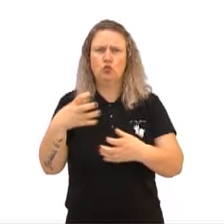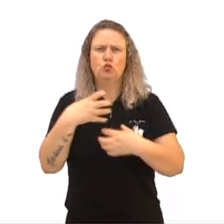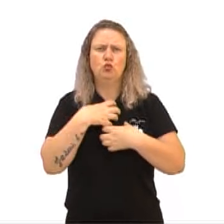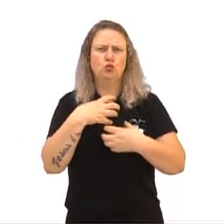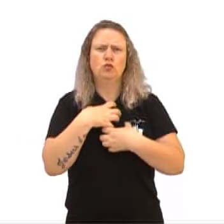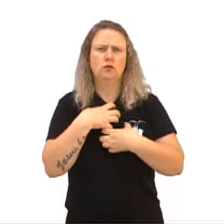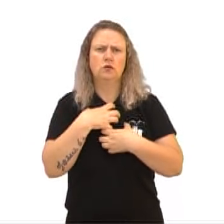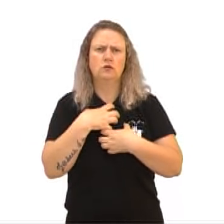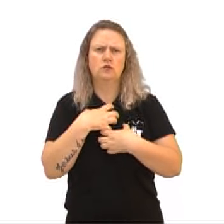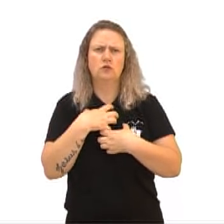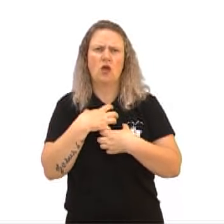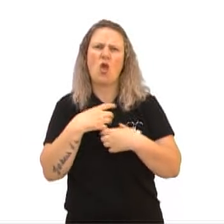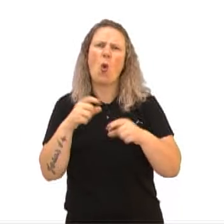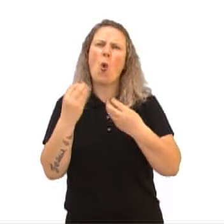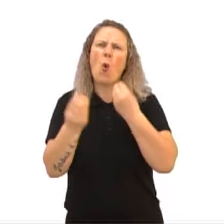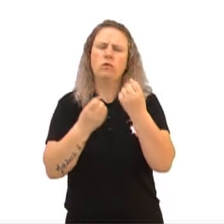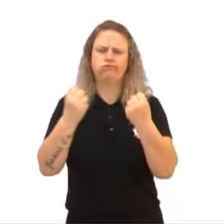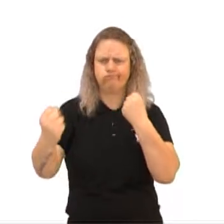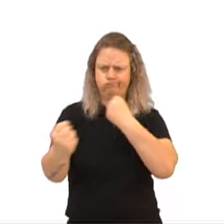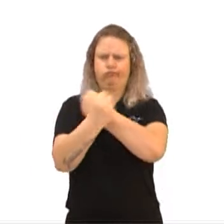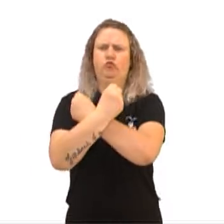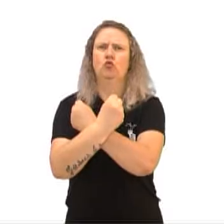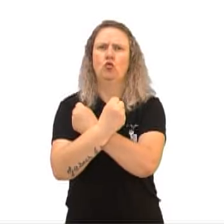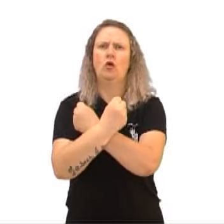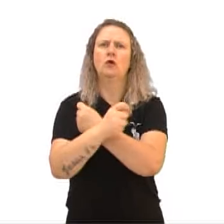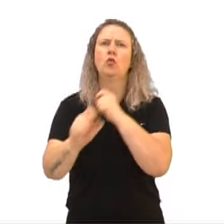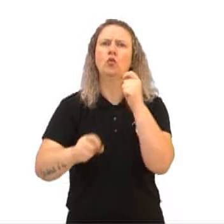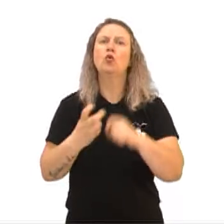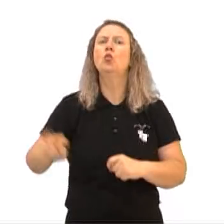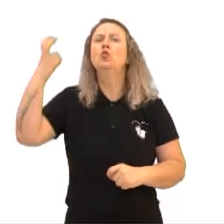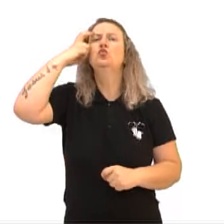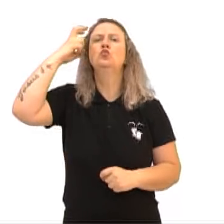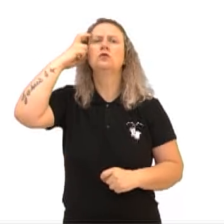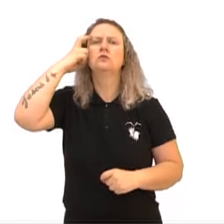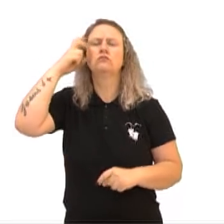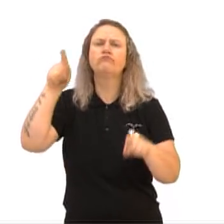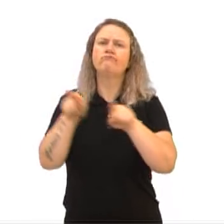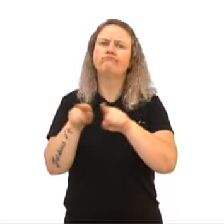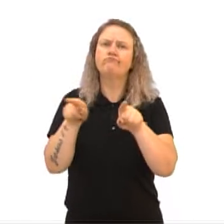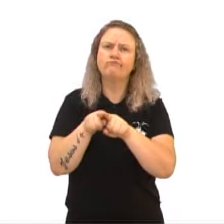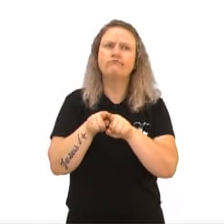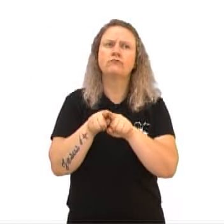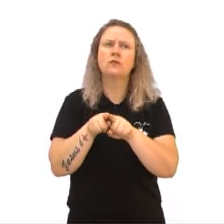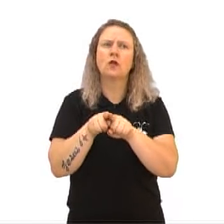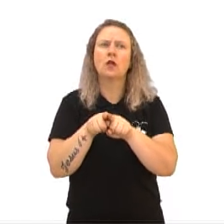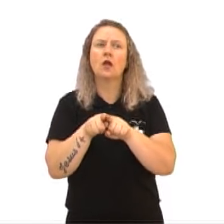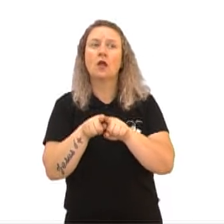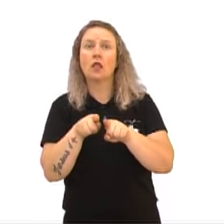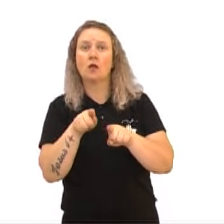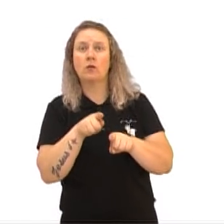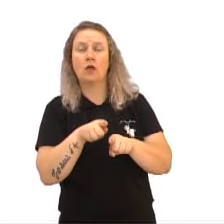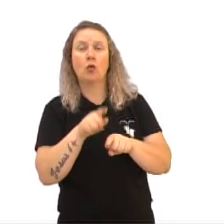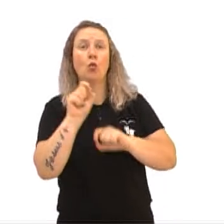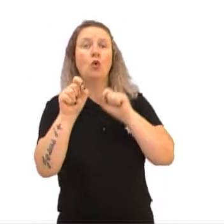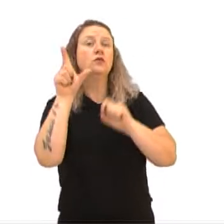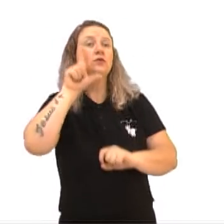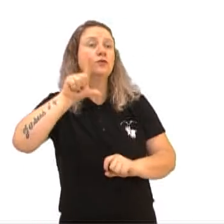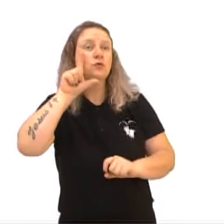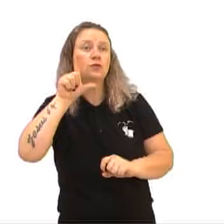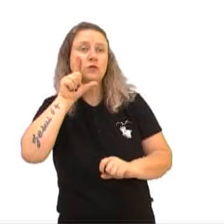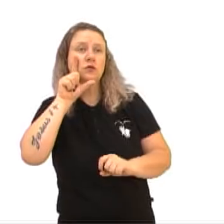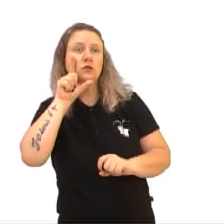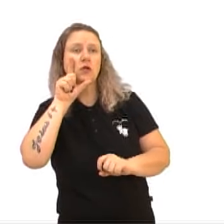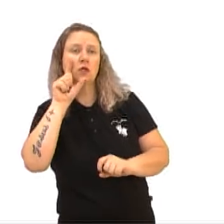resistência cultural diante das influências eurocêntricas e estadunidenses sobre a cultura brasileira.